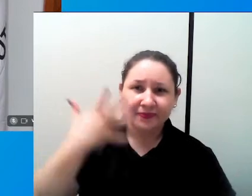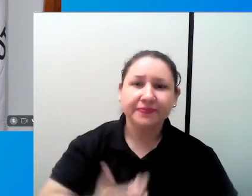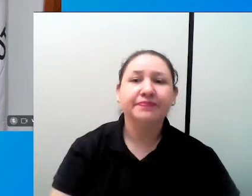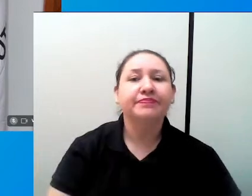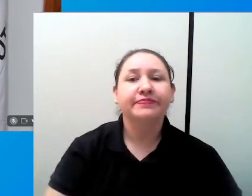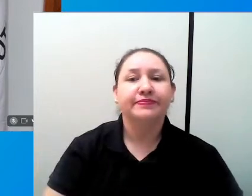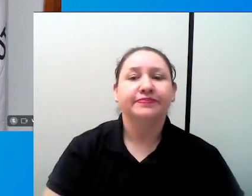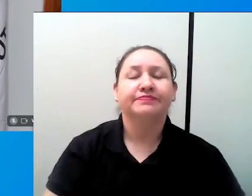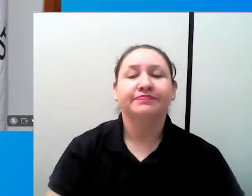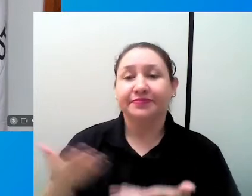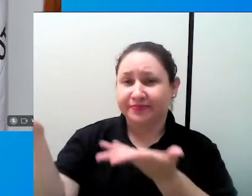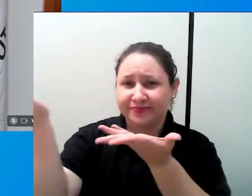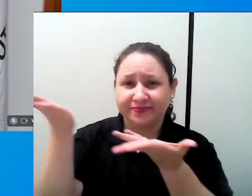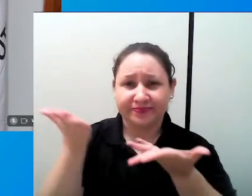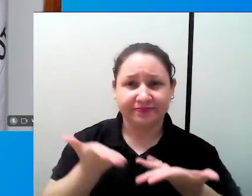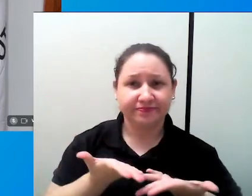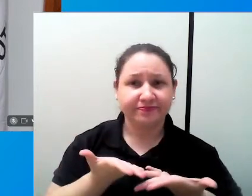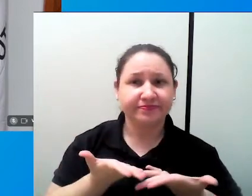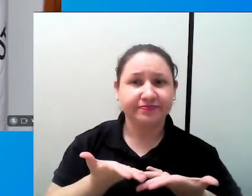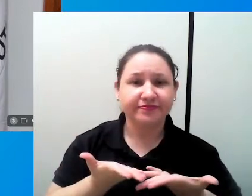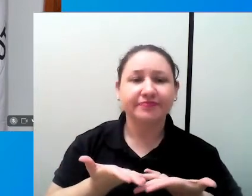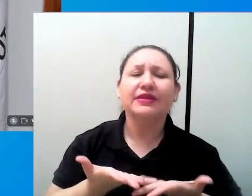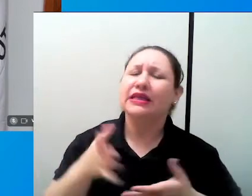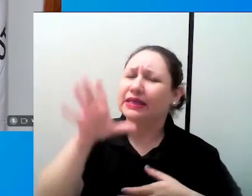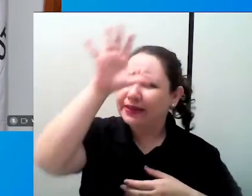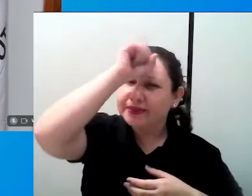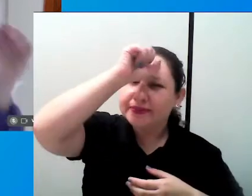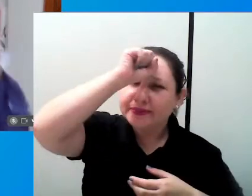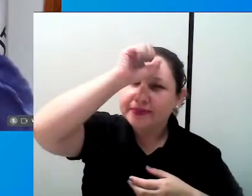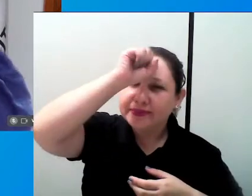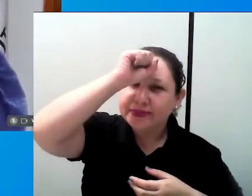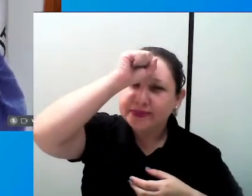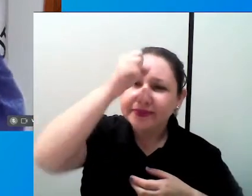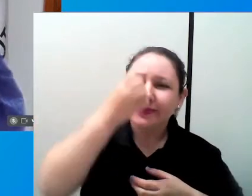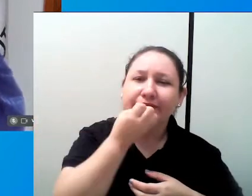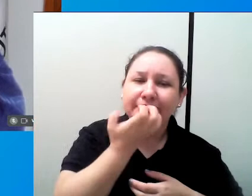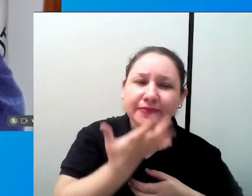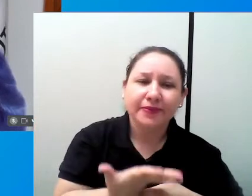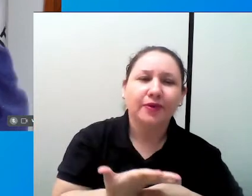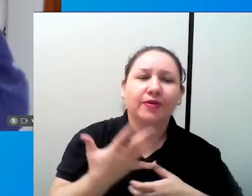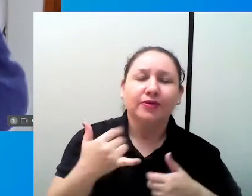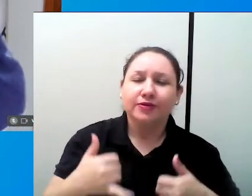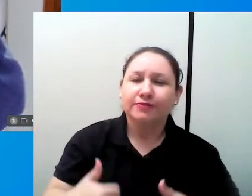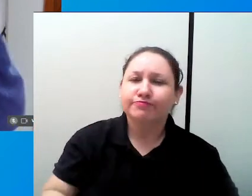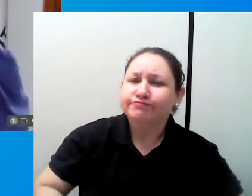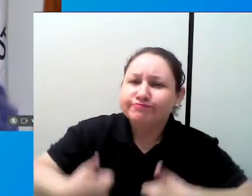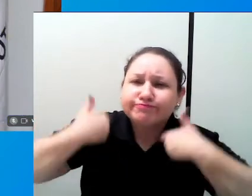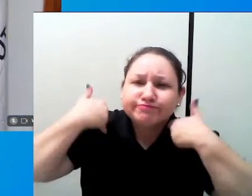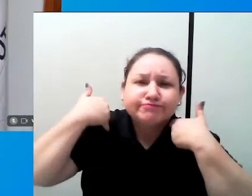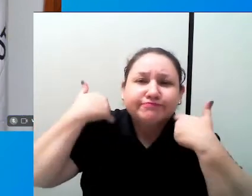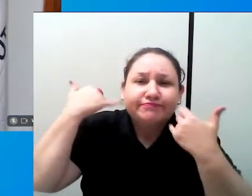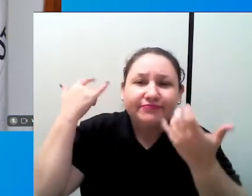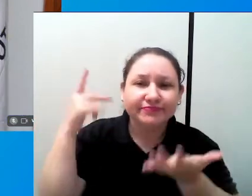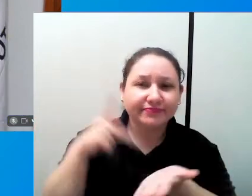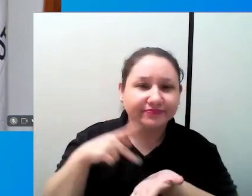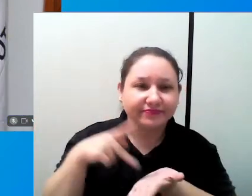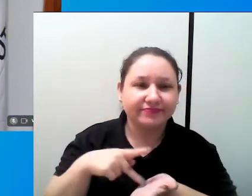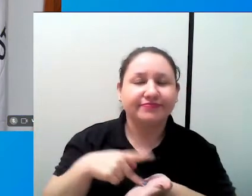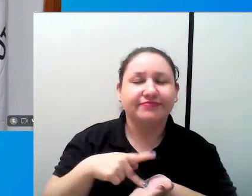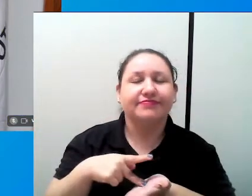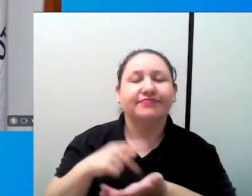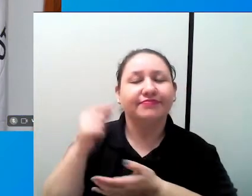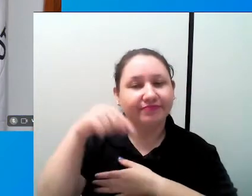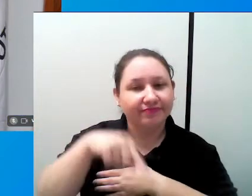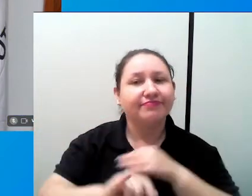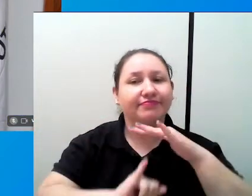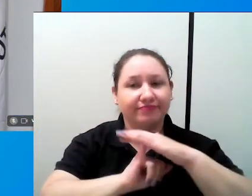muito bem-vindos, né? A gente aprende muitíssimo, tem muito orgulho da nossa rede, foi falado muito bem aqui, a